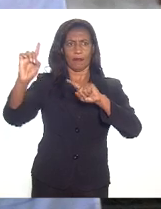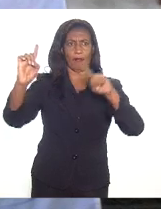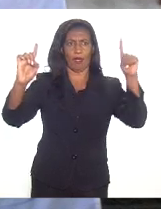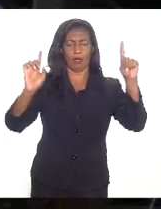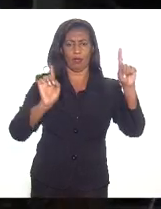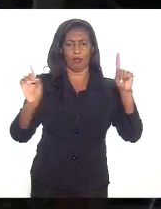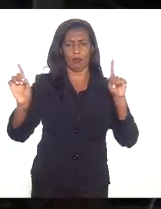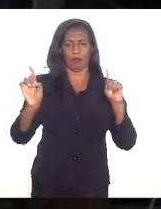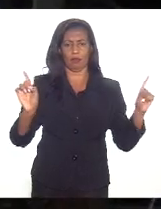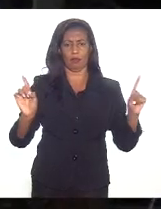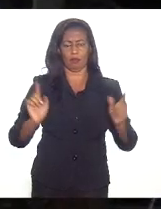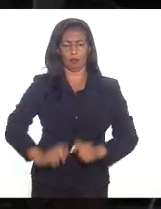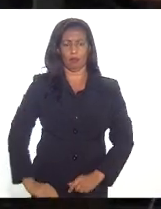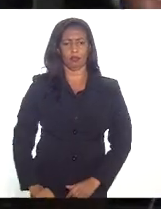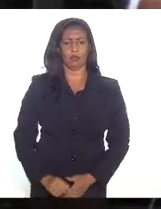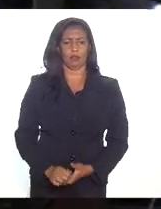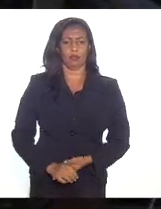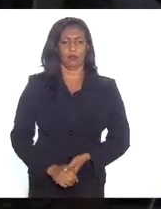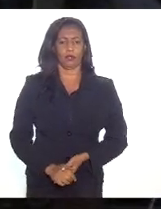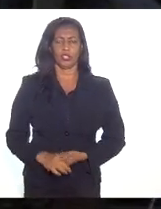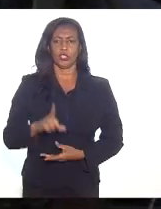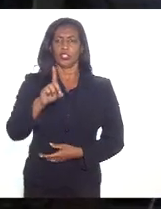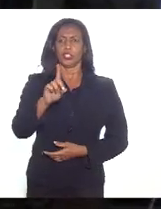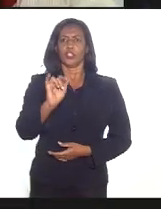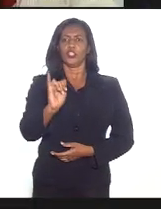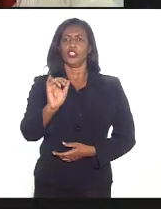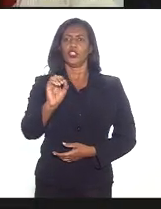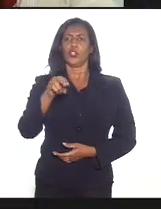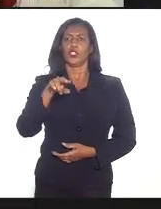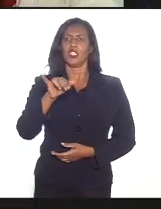Deputado Imperador de Madureira, Dionísio Lins.